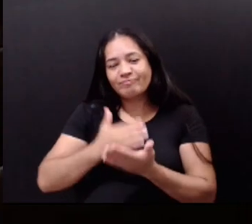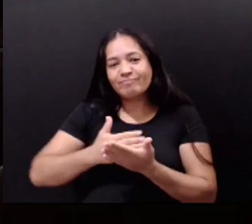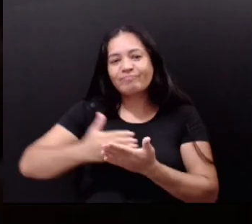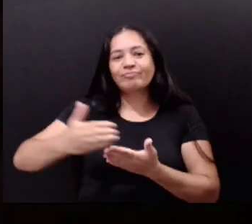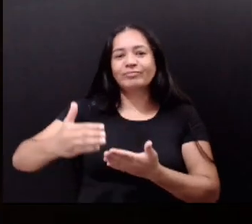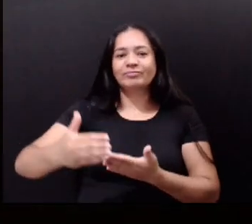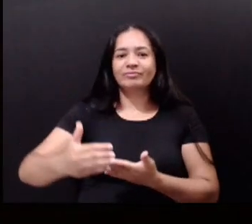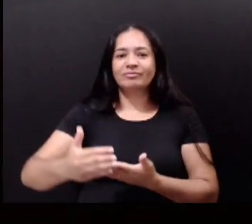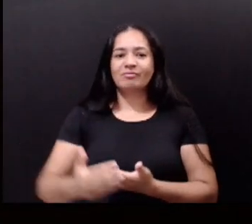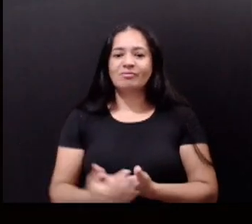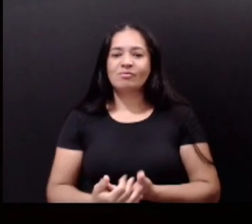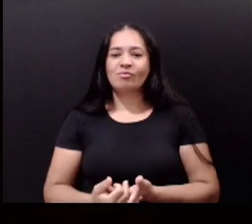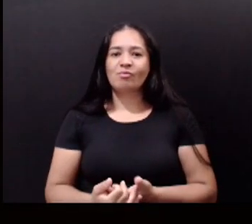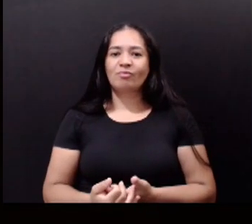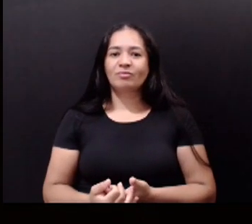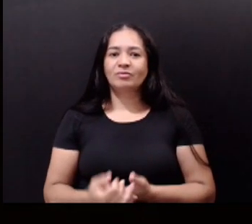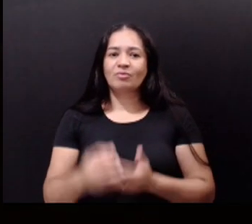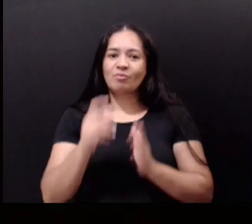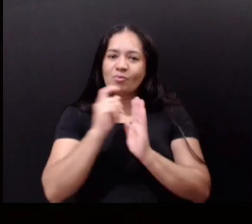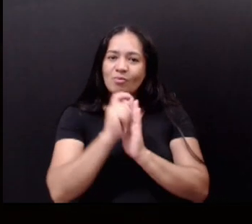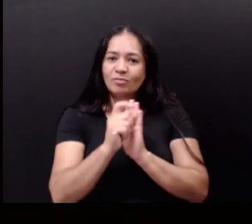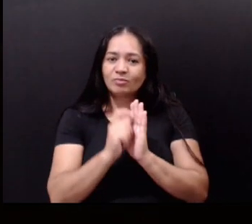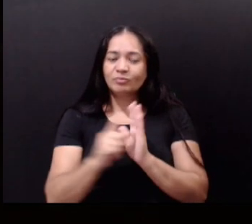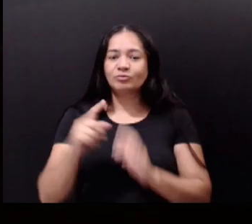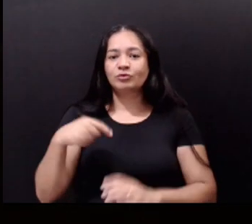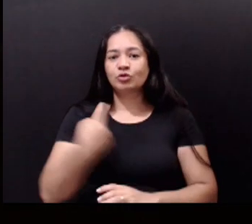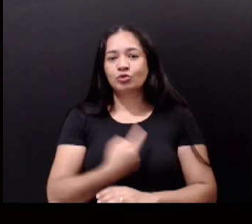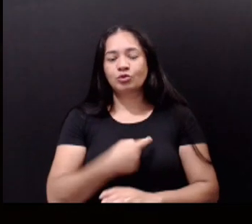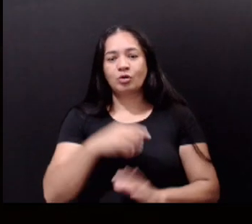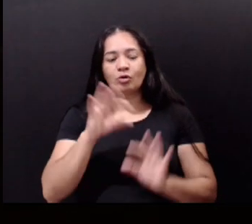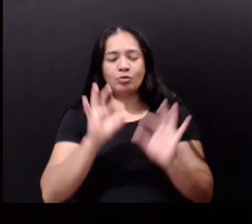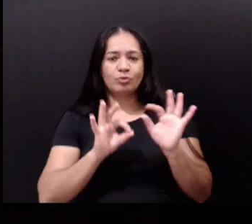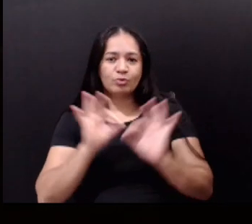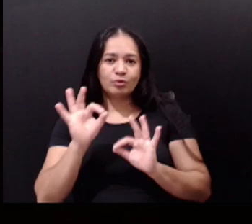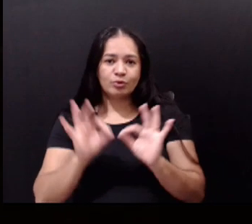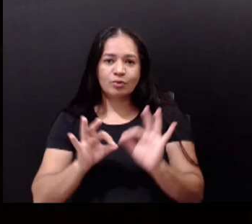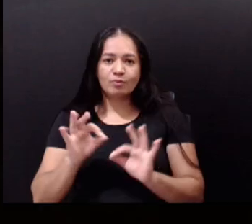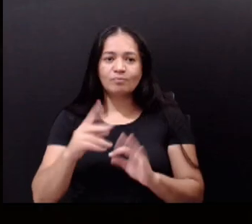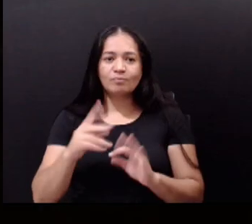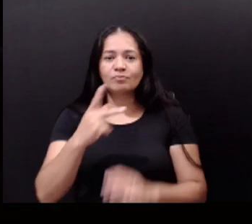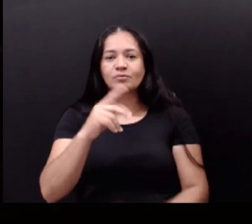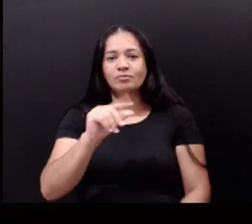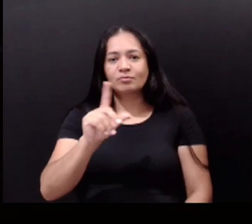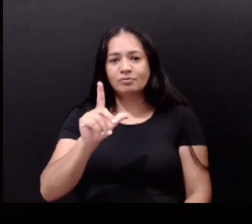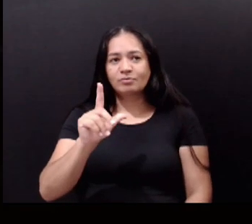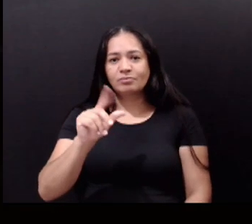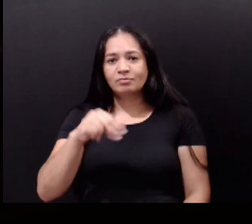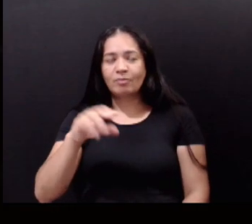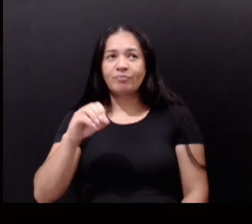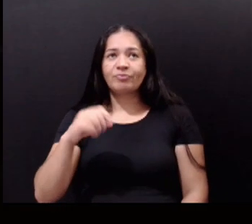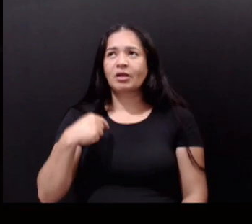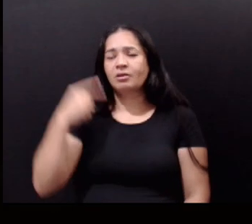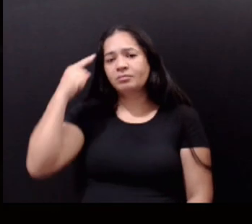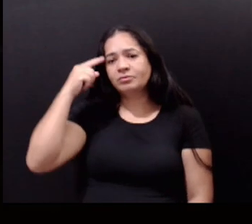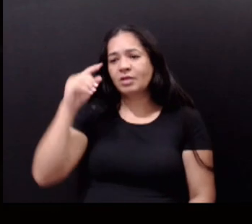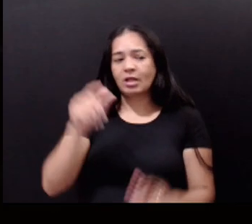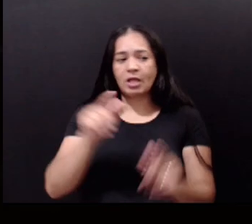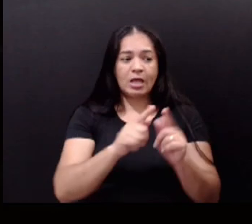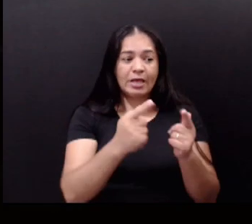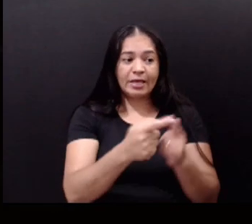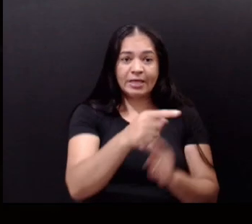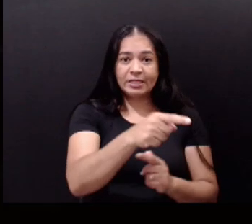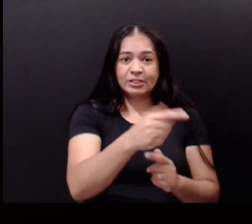a escrita do nosso plano, né? A gente escreve o nosso plano pensando, esse grupo gosta disso, esse grupo gosta